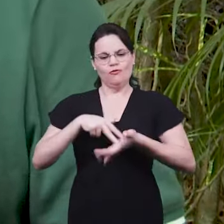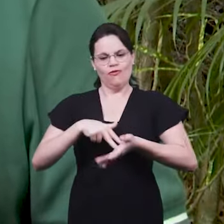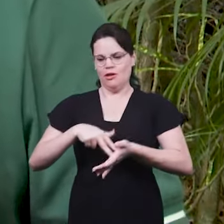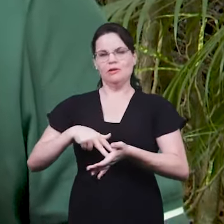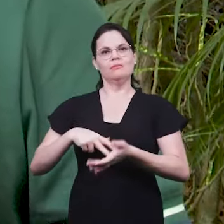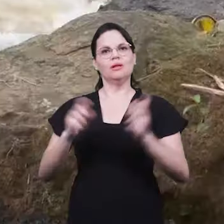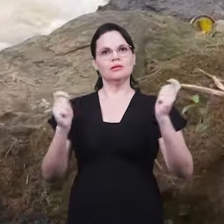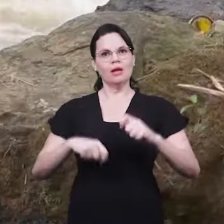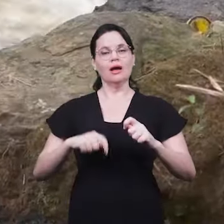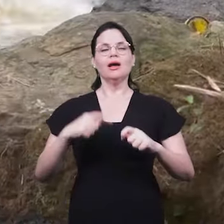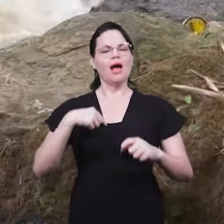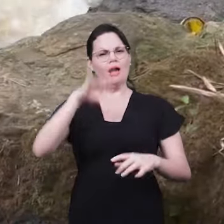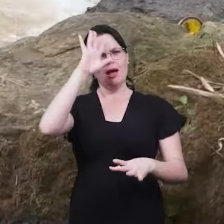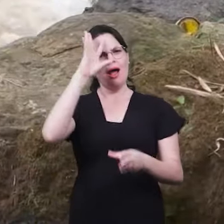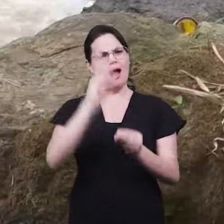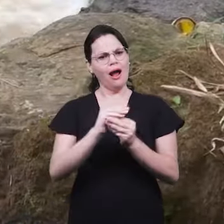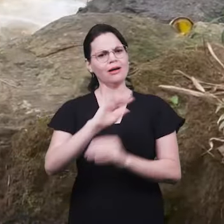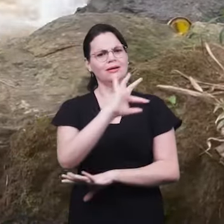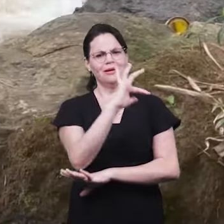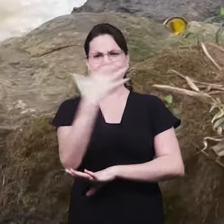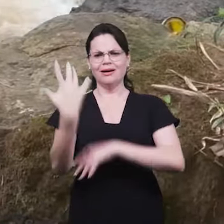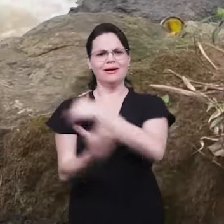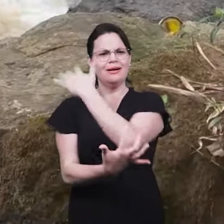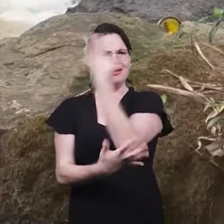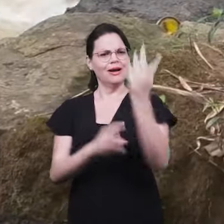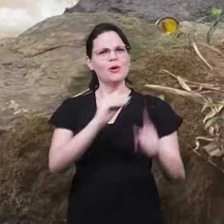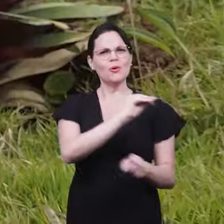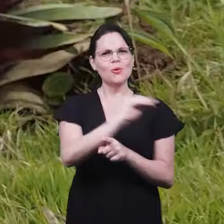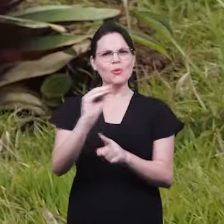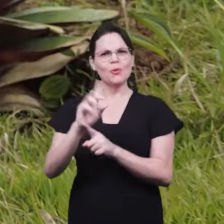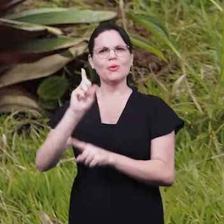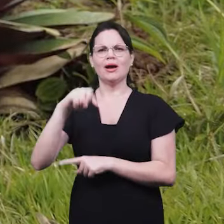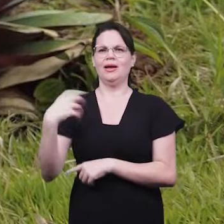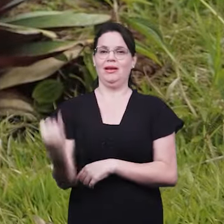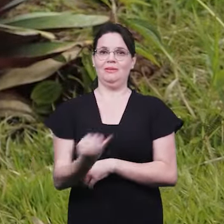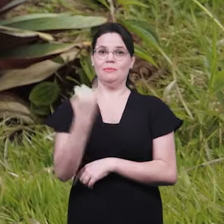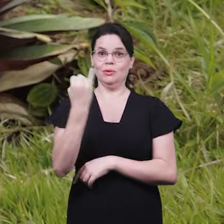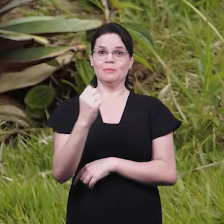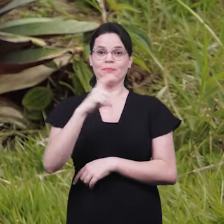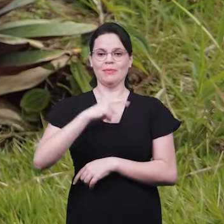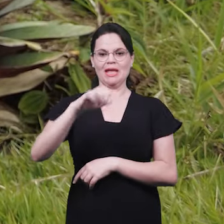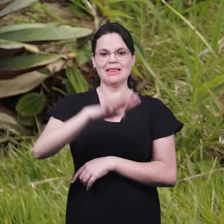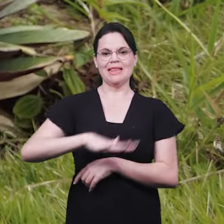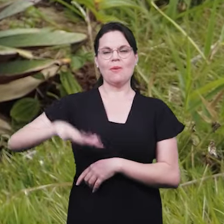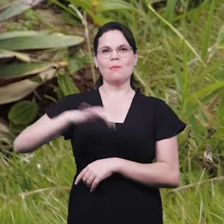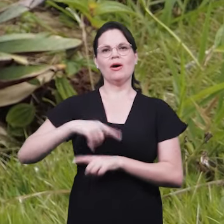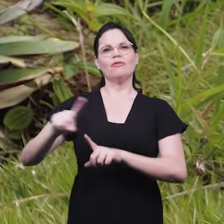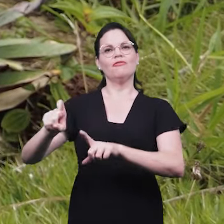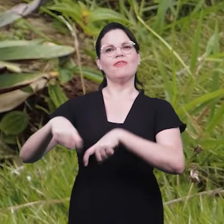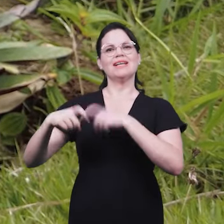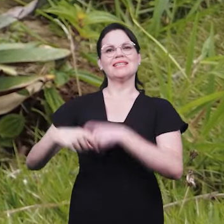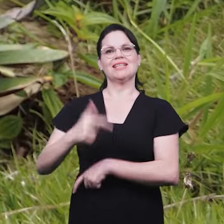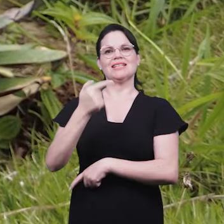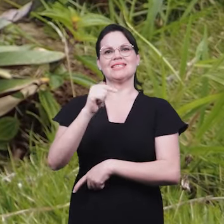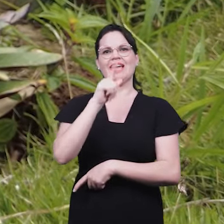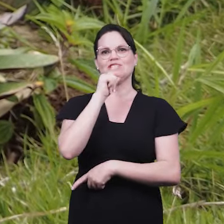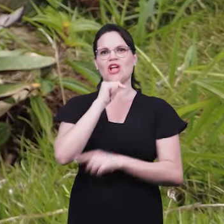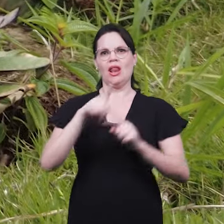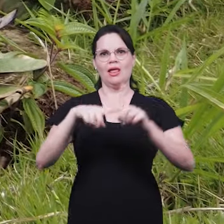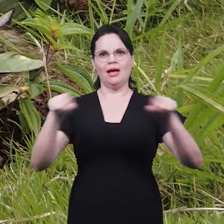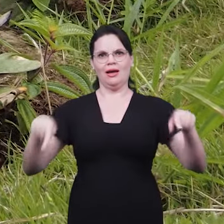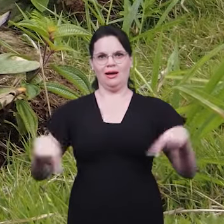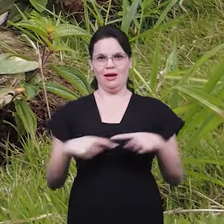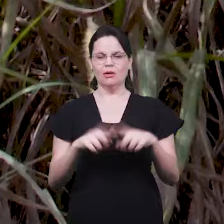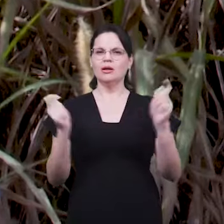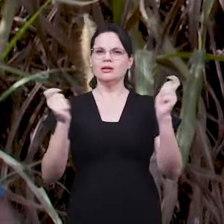de nós. E na área conhecida como Fazenda Sete Lagos, já se pode ver o resultado deste trabalho no